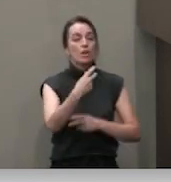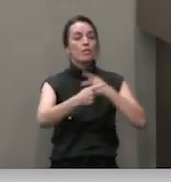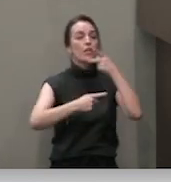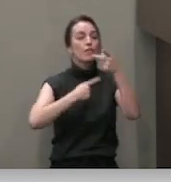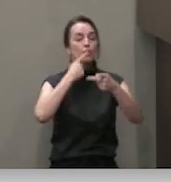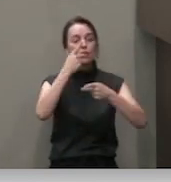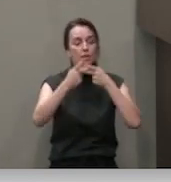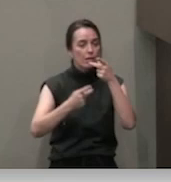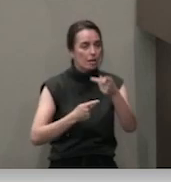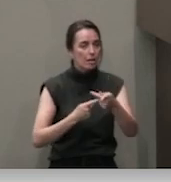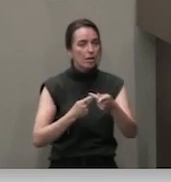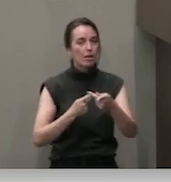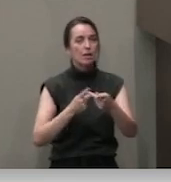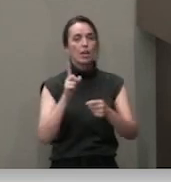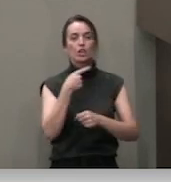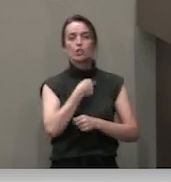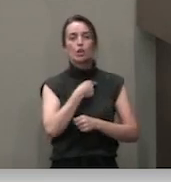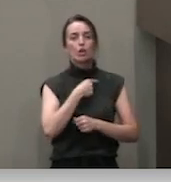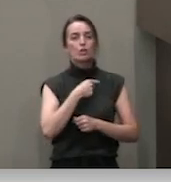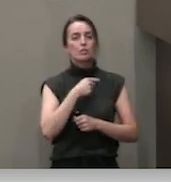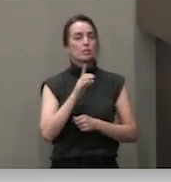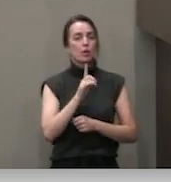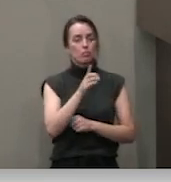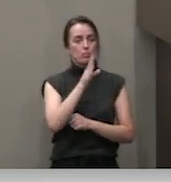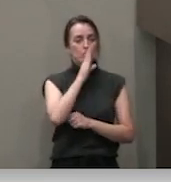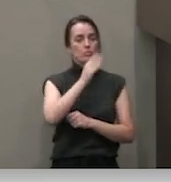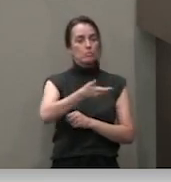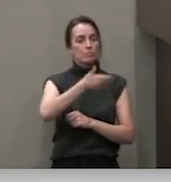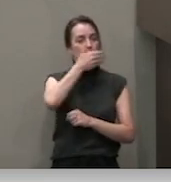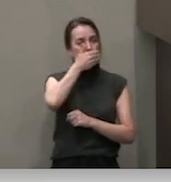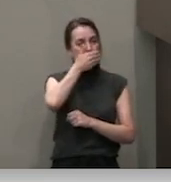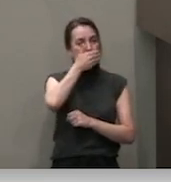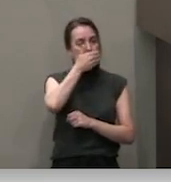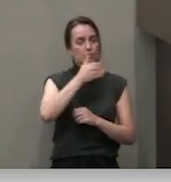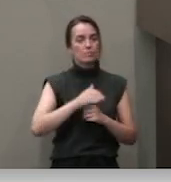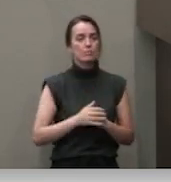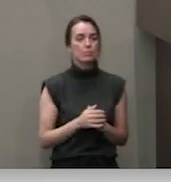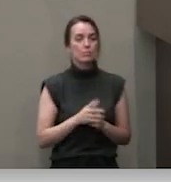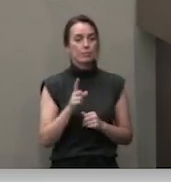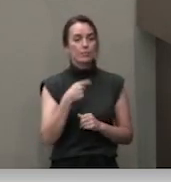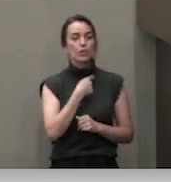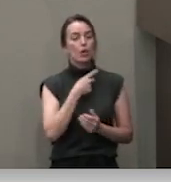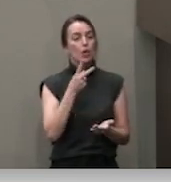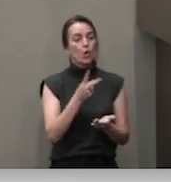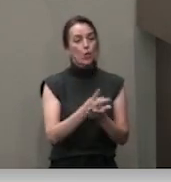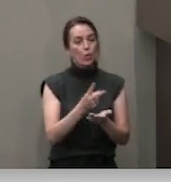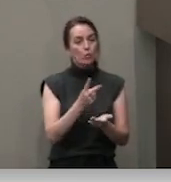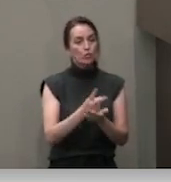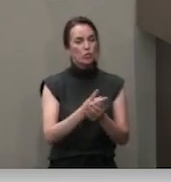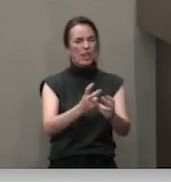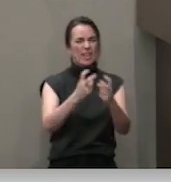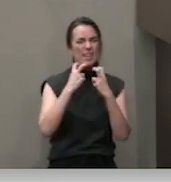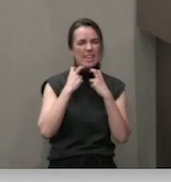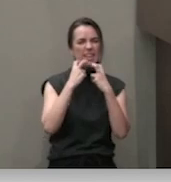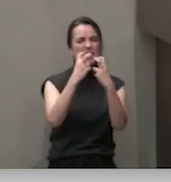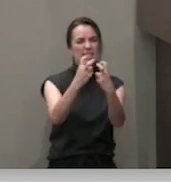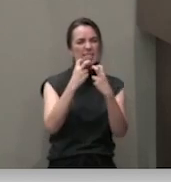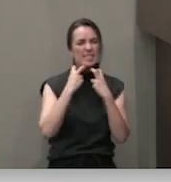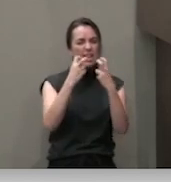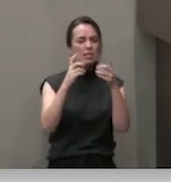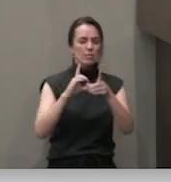amordaçar não trancarem os nossos microfones e não nos amordaçar nós vamos estar gritando